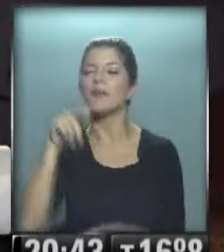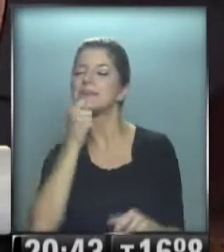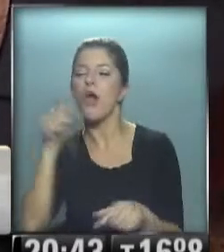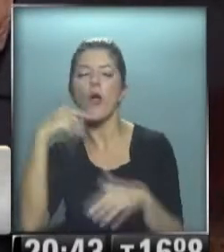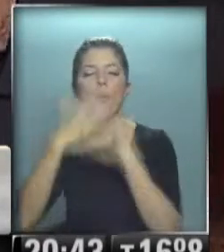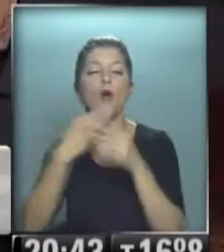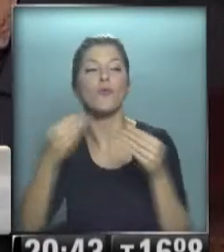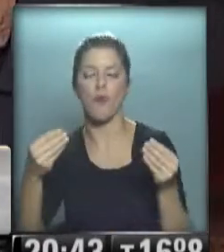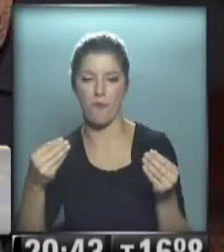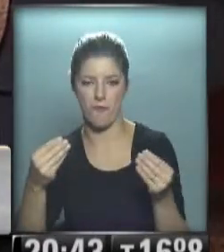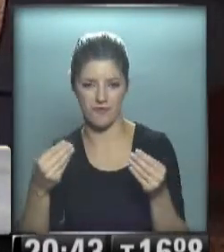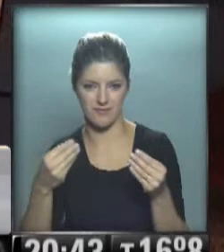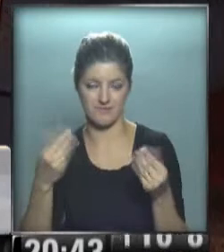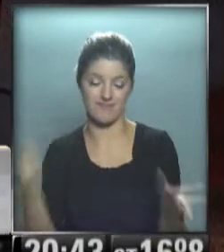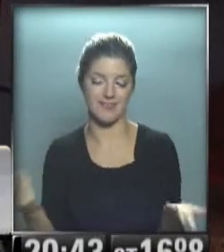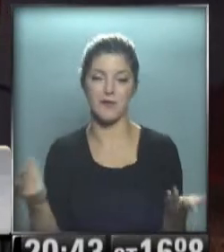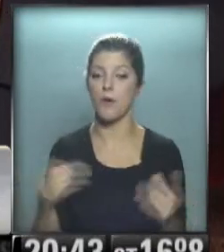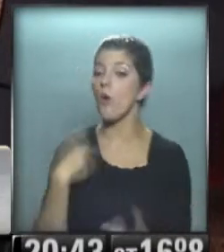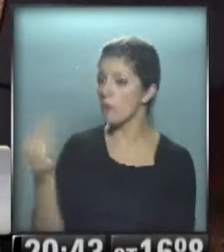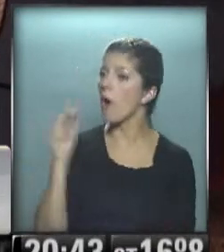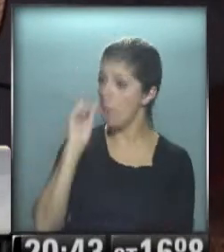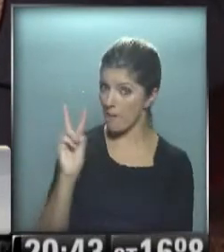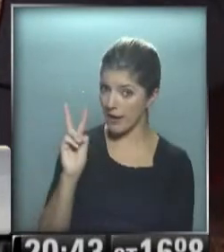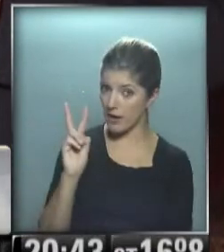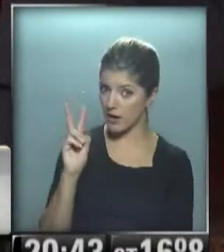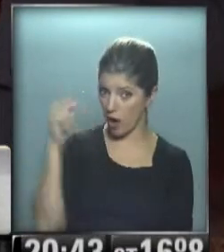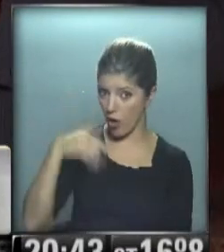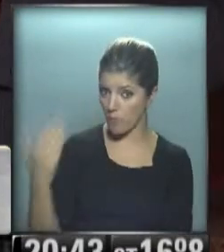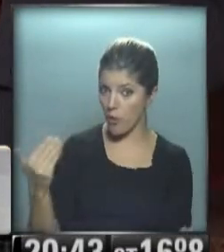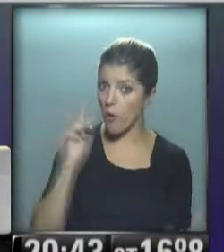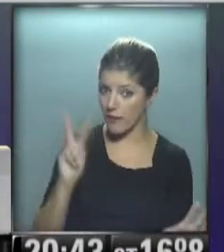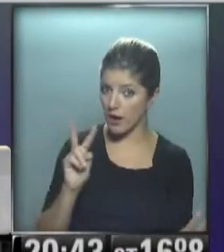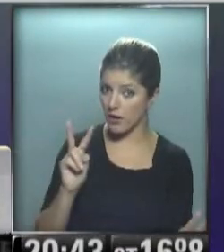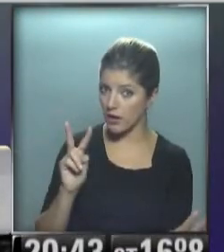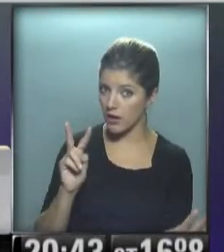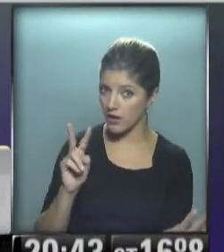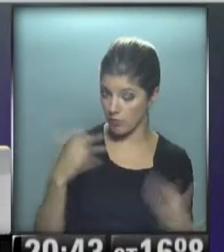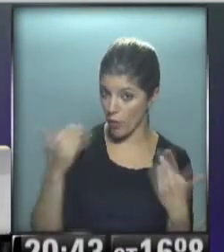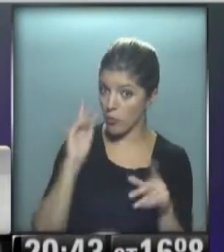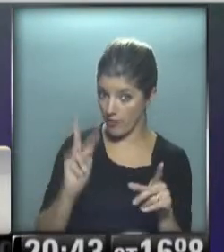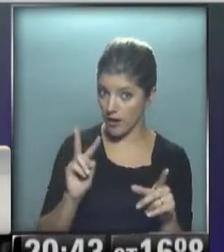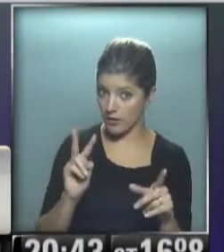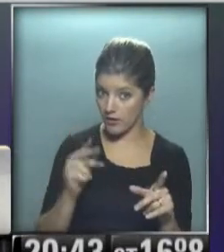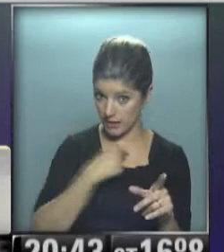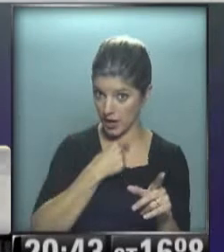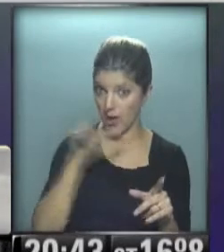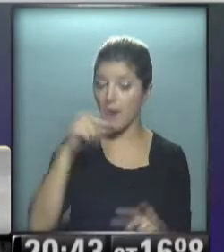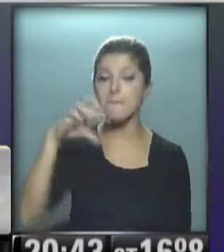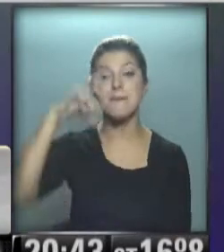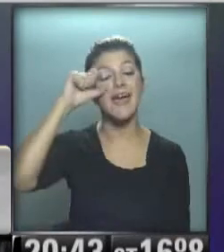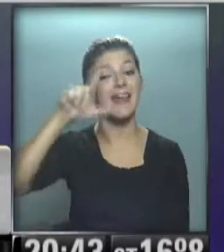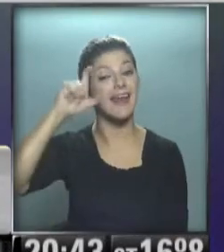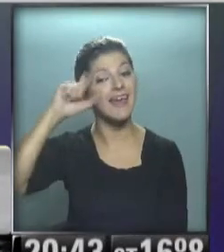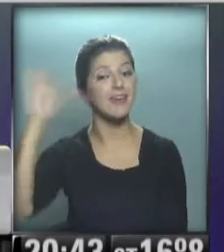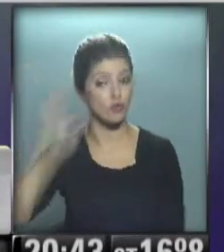del fútbol. Pero a mí me parece podemos que ver, el Pablo, que se Maxi. Vive ahora faltan talentos. Pablo, Maxi, lo podemos ver a Pelé y a escuchar. Vamos